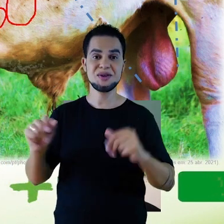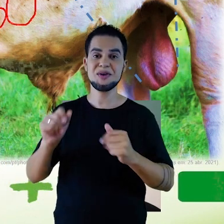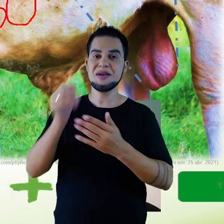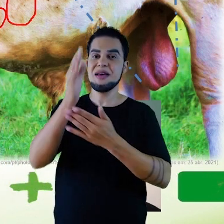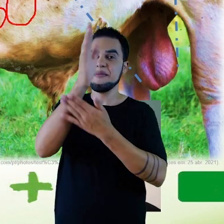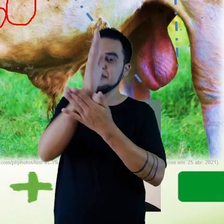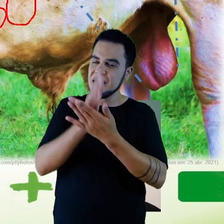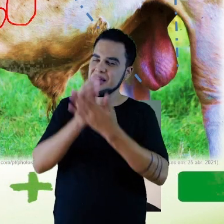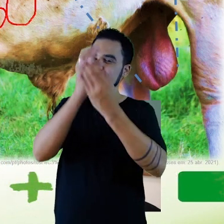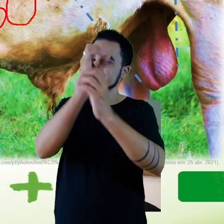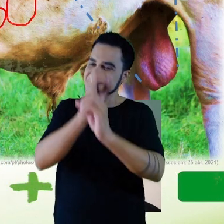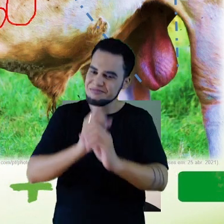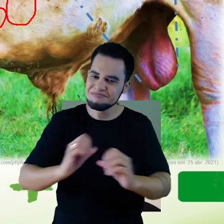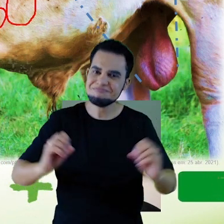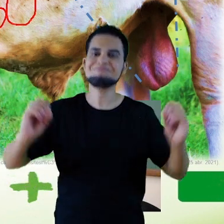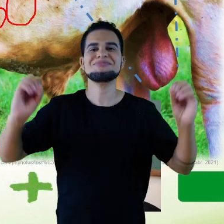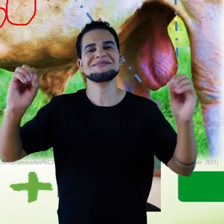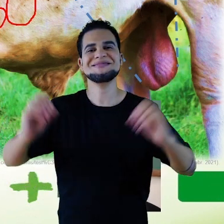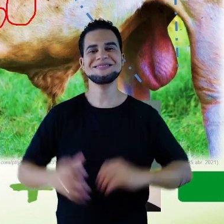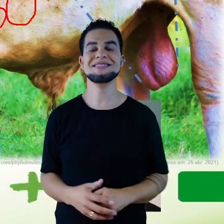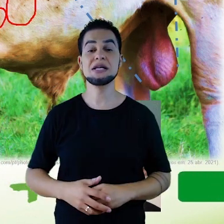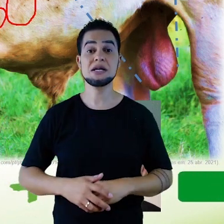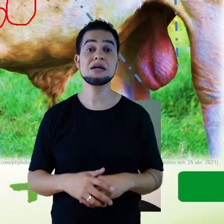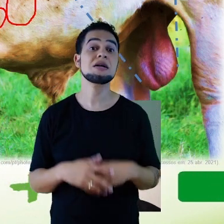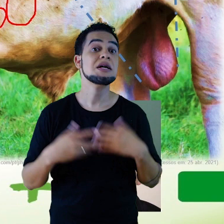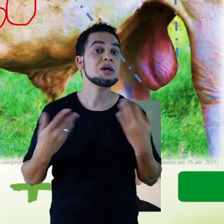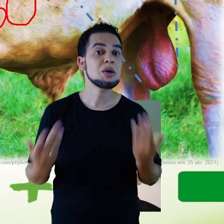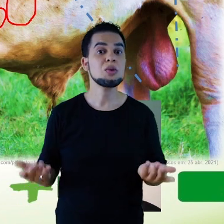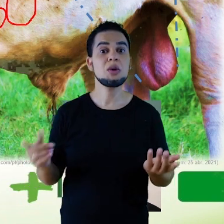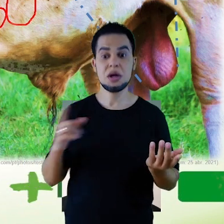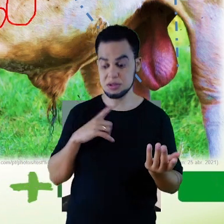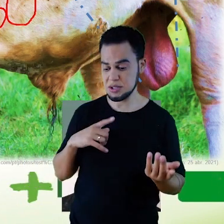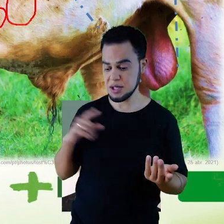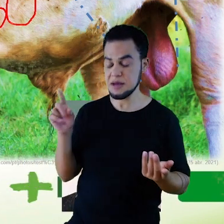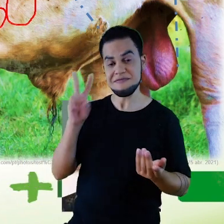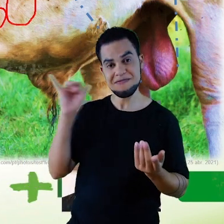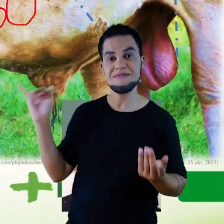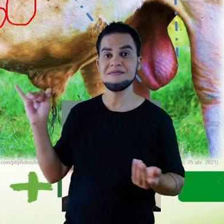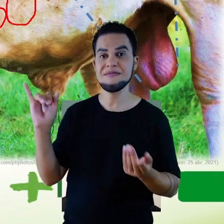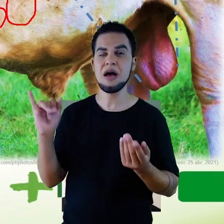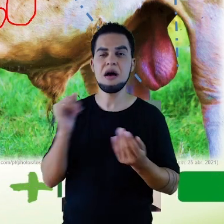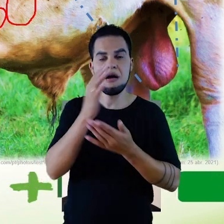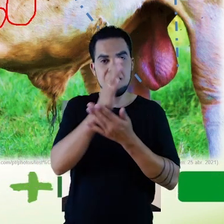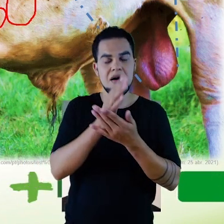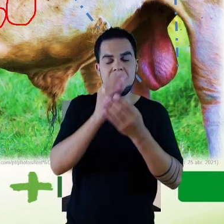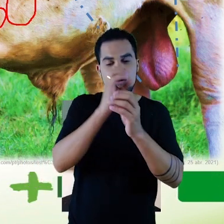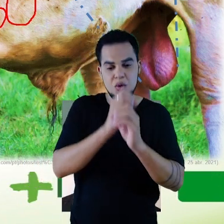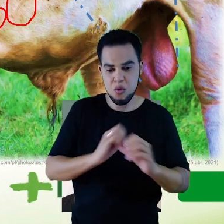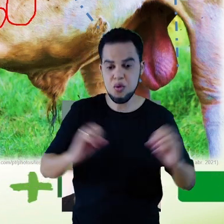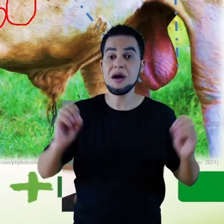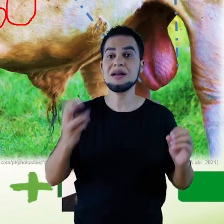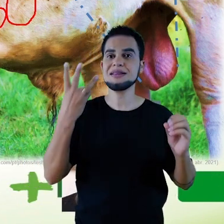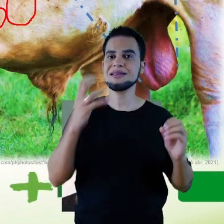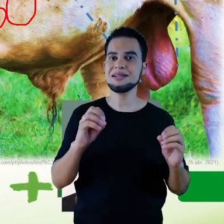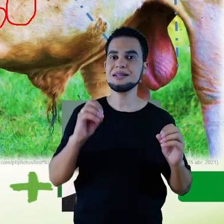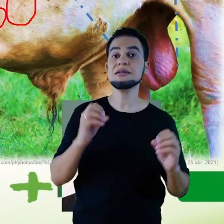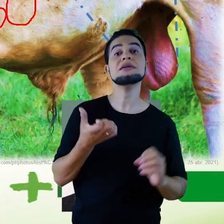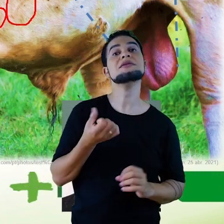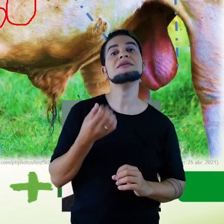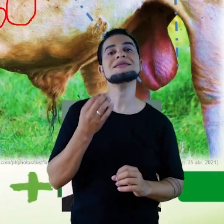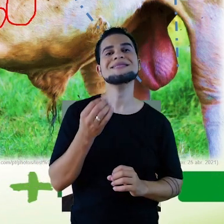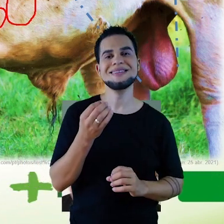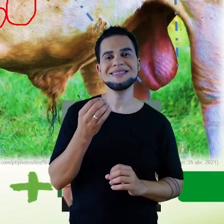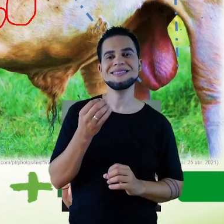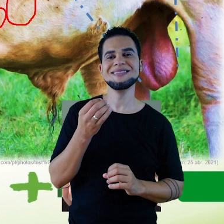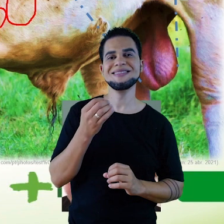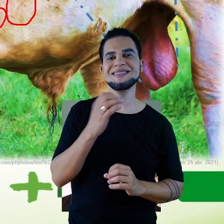de células mãe lá do boi. E aí quando esse espermatozoide fecundar o óvulo, que também tem 30, 60